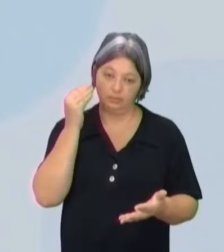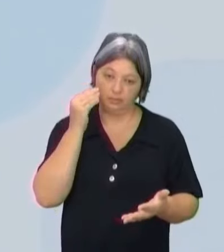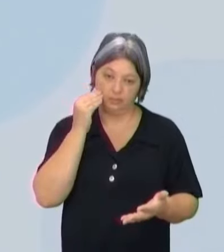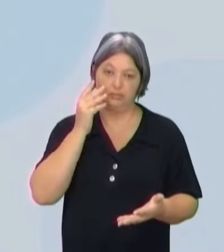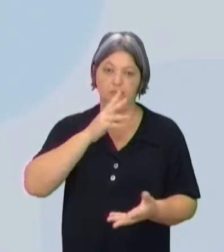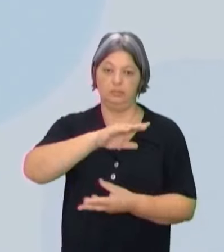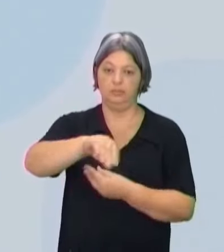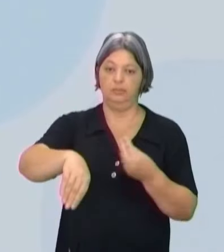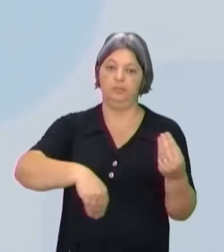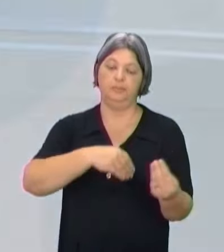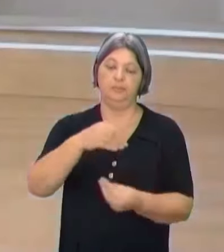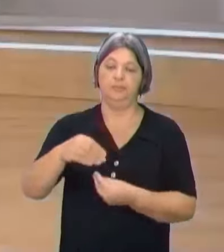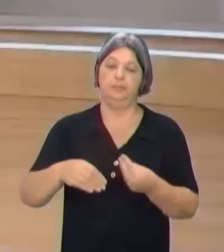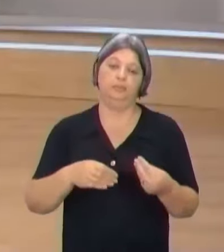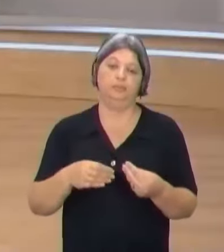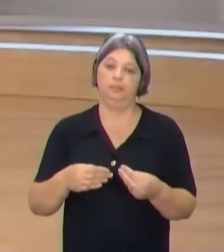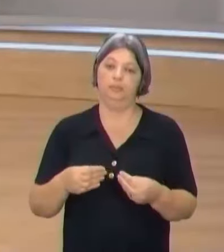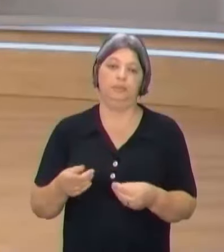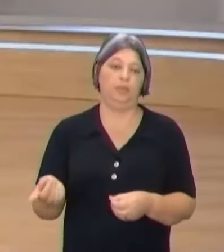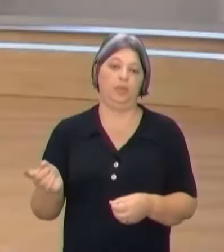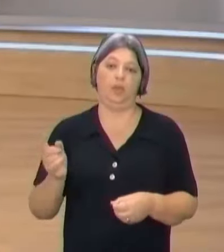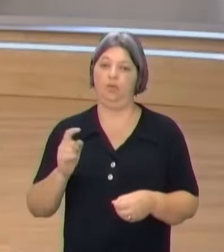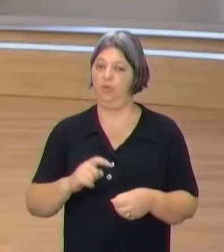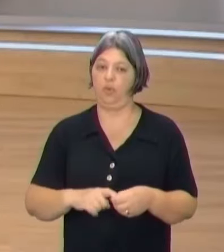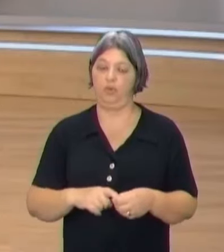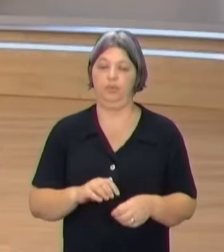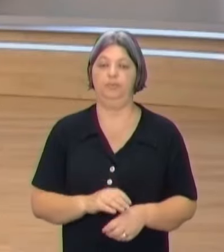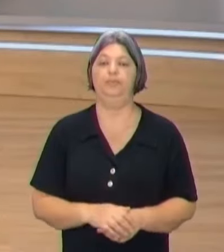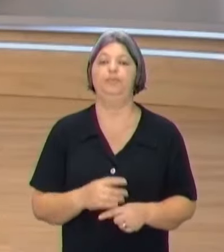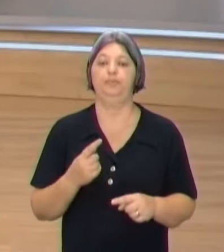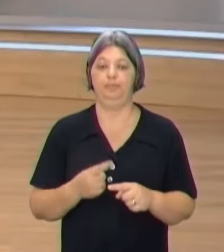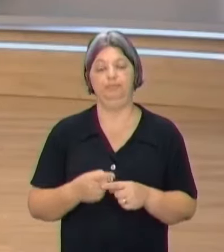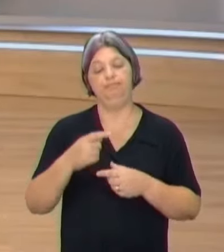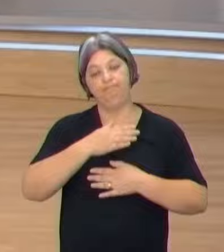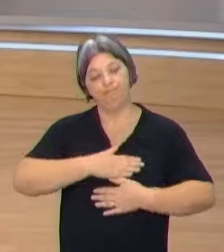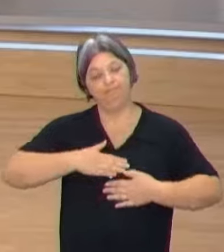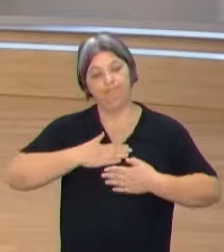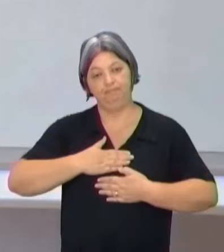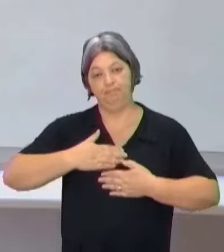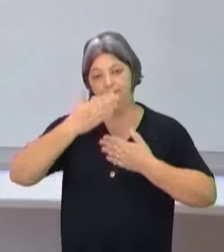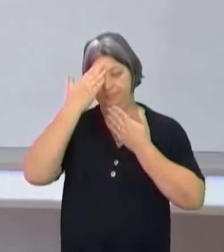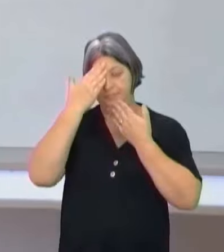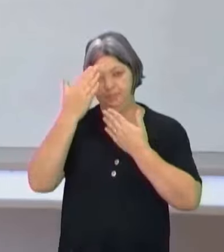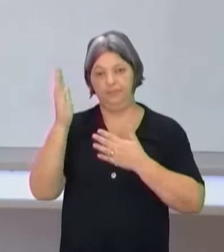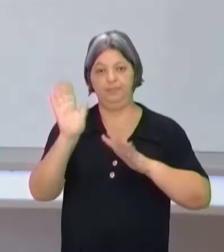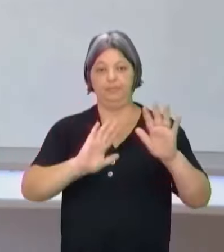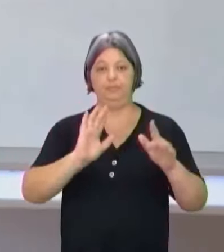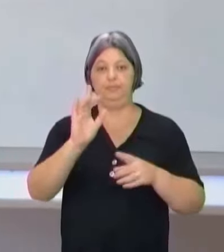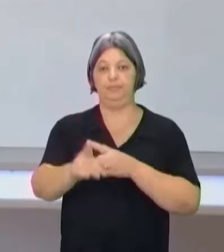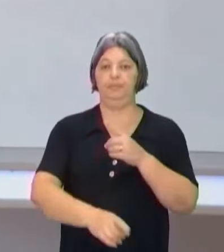reações reversíveis. Pessoal, foi um prazer estar com vocês. Muito obrigada. Até a